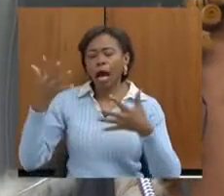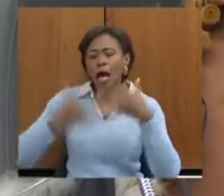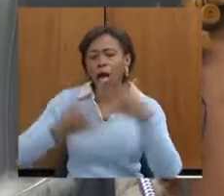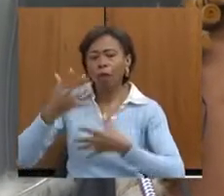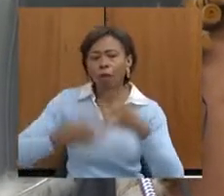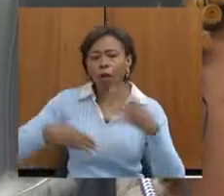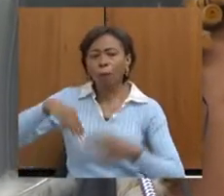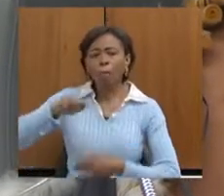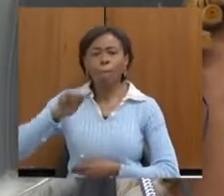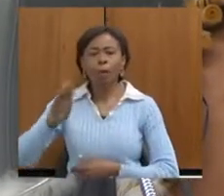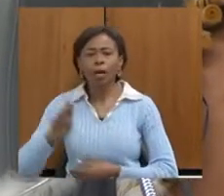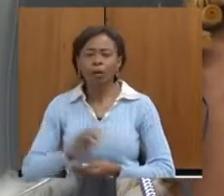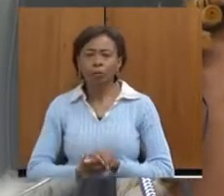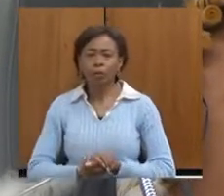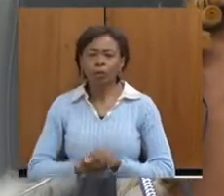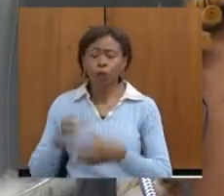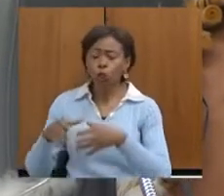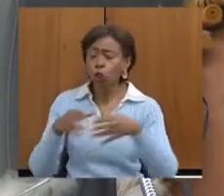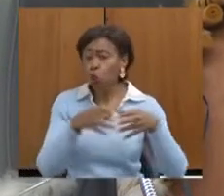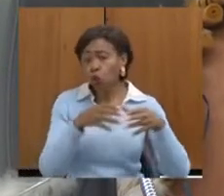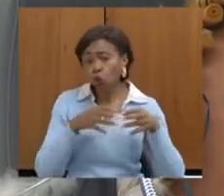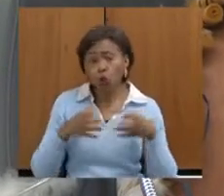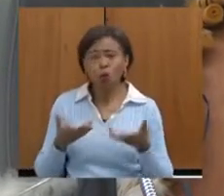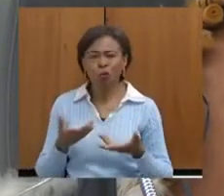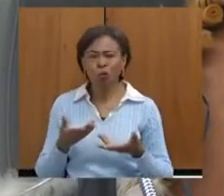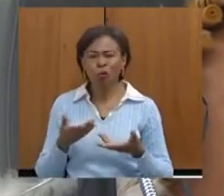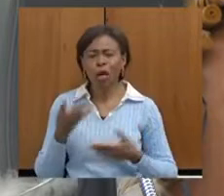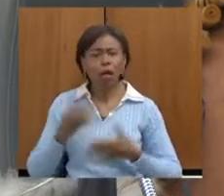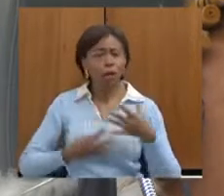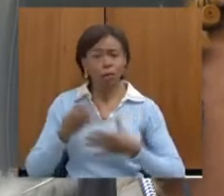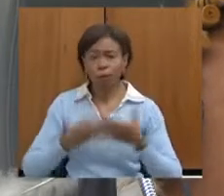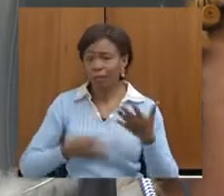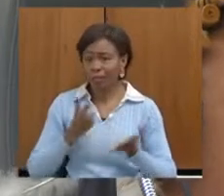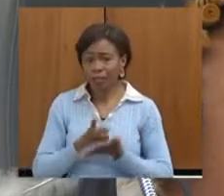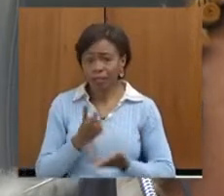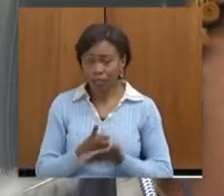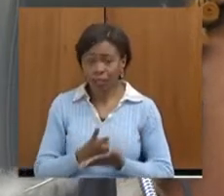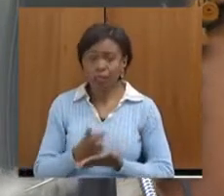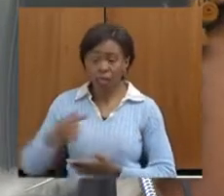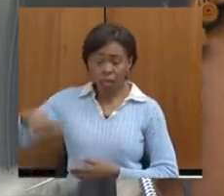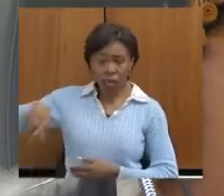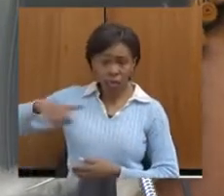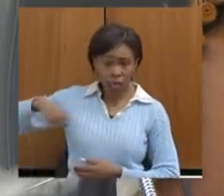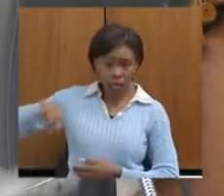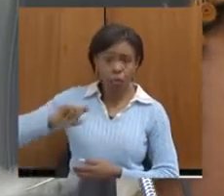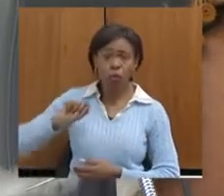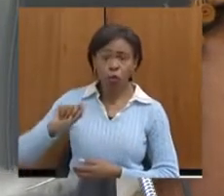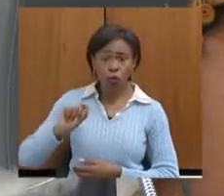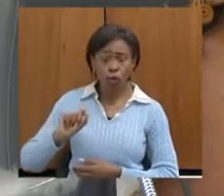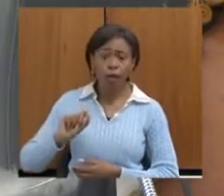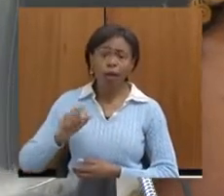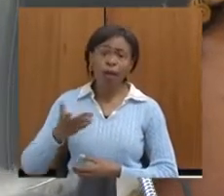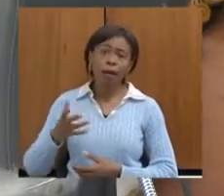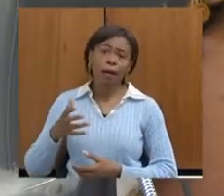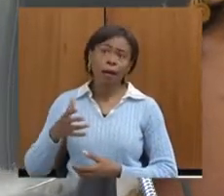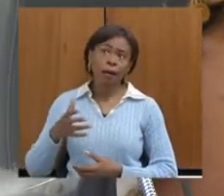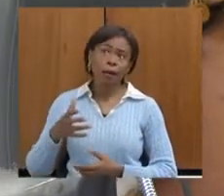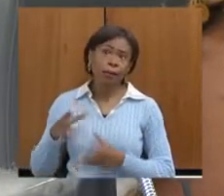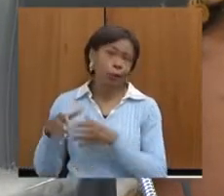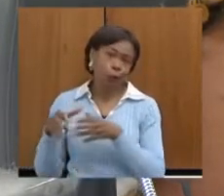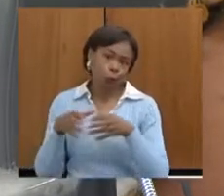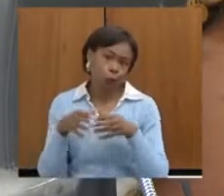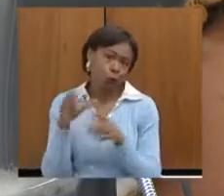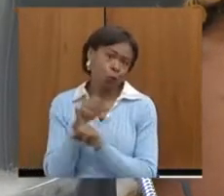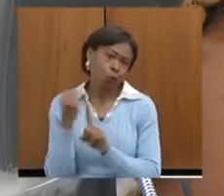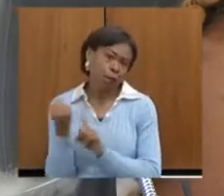iniciativas coletivos o tanto no sentido de intervir diretamente com seus mobilizadores sociais com que eles